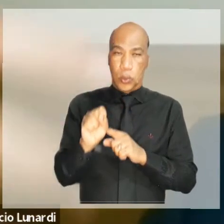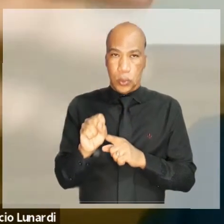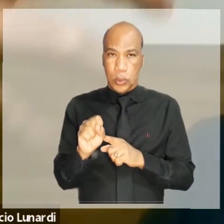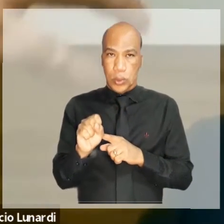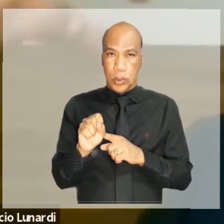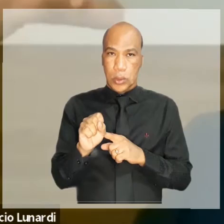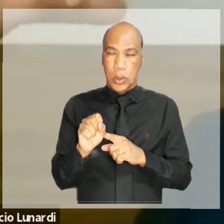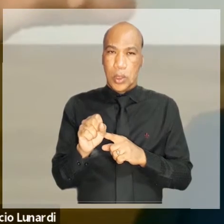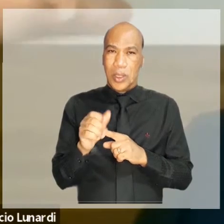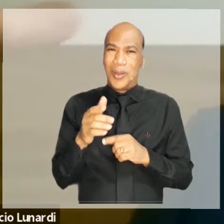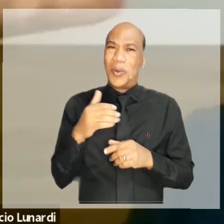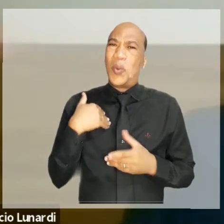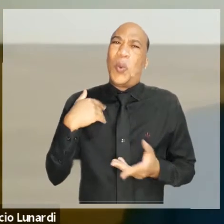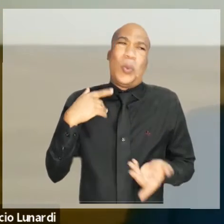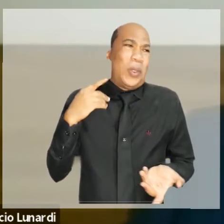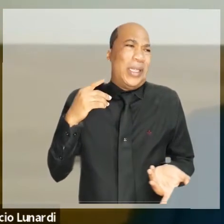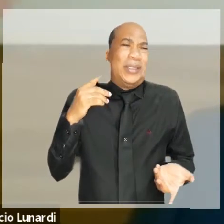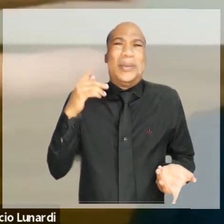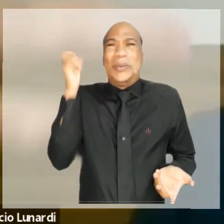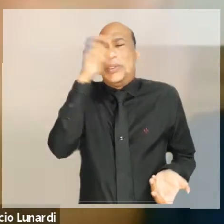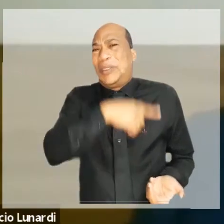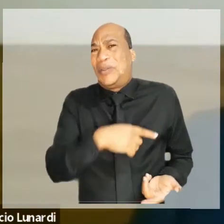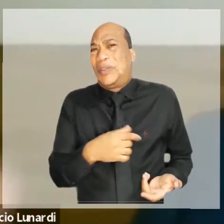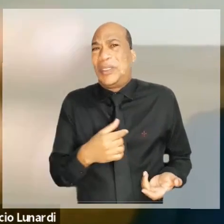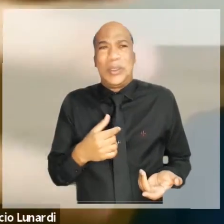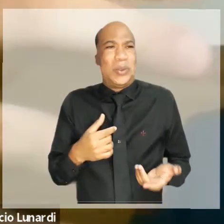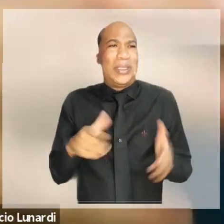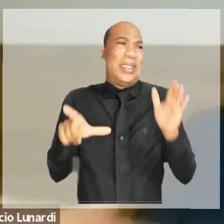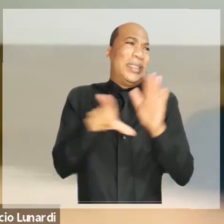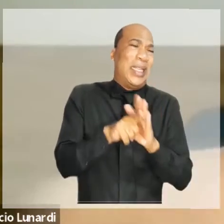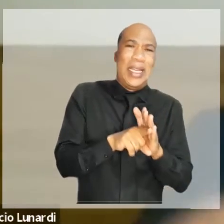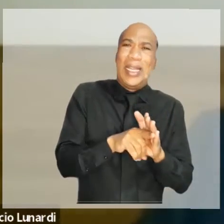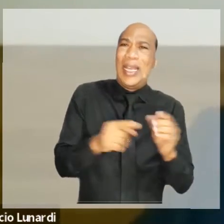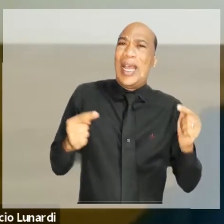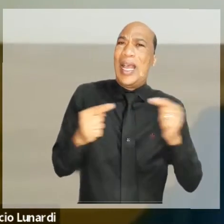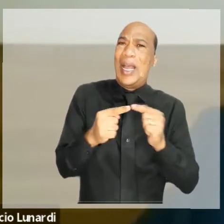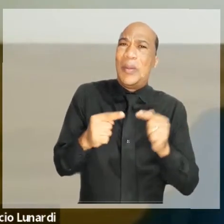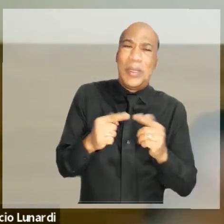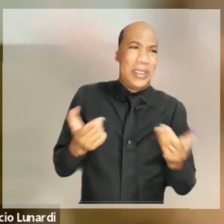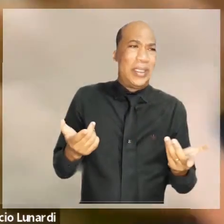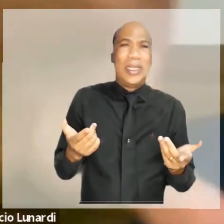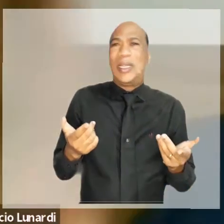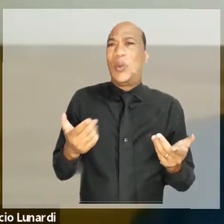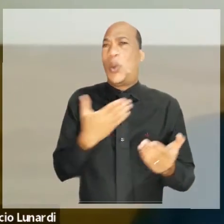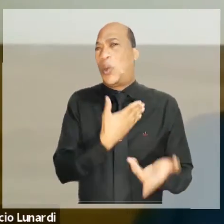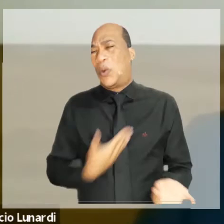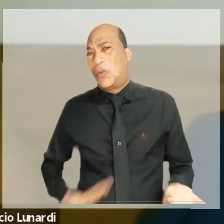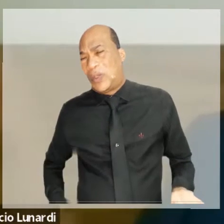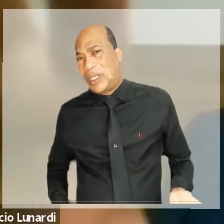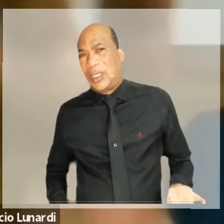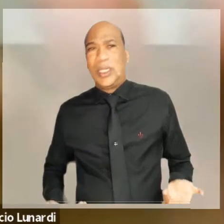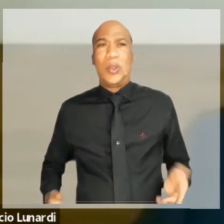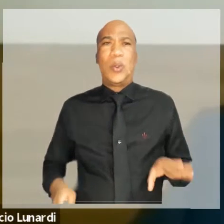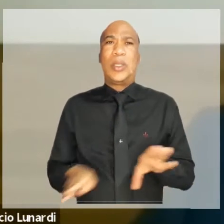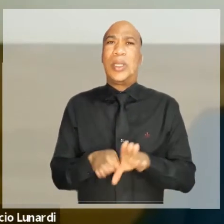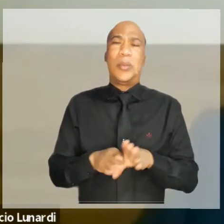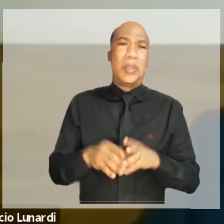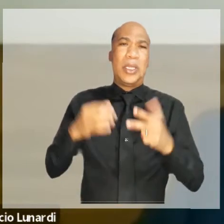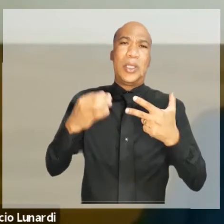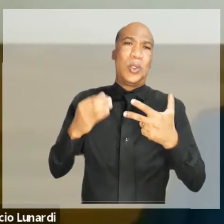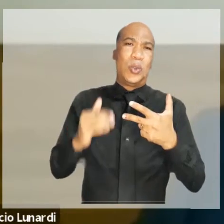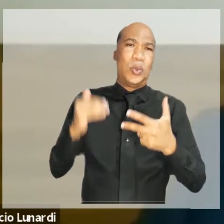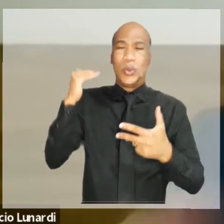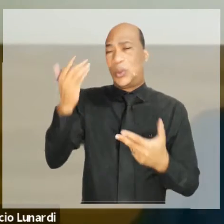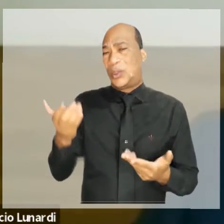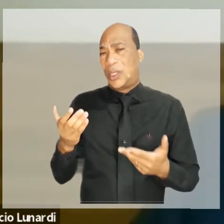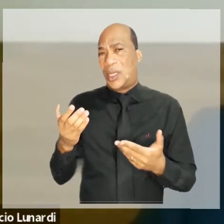Dados, né? Quais os desafios dessa lei para a tecnologia aplicada ao governo e ao Poder